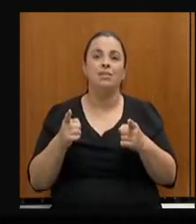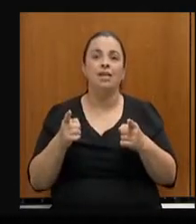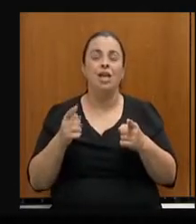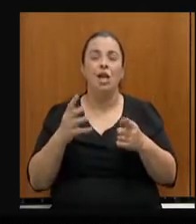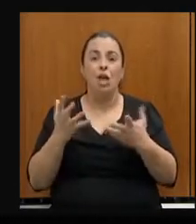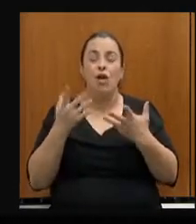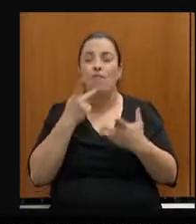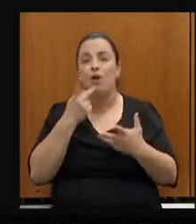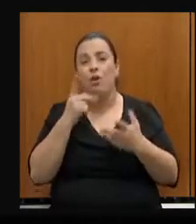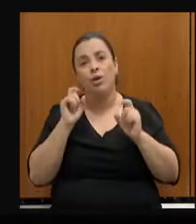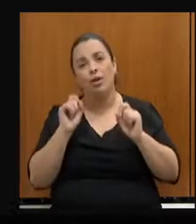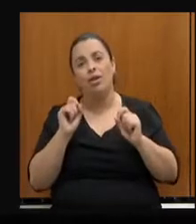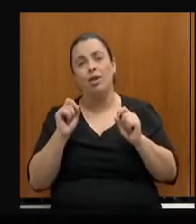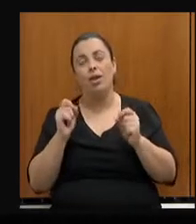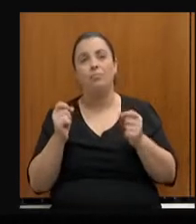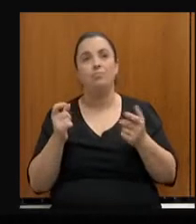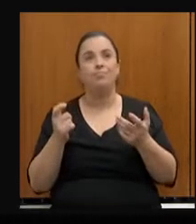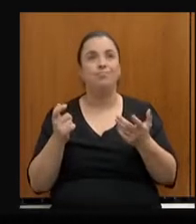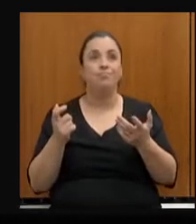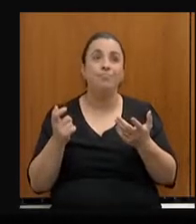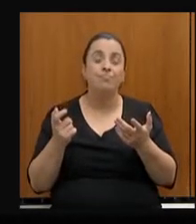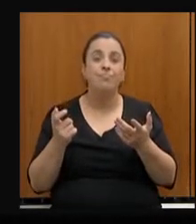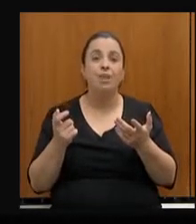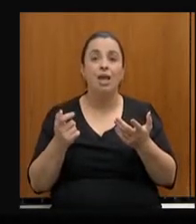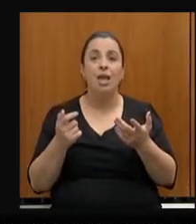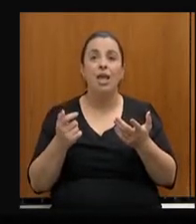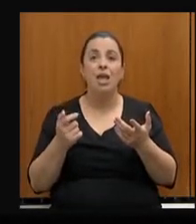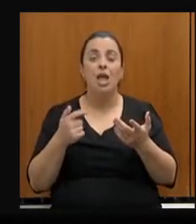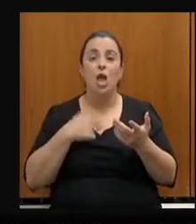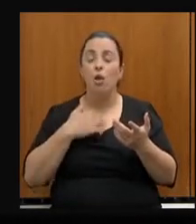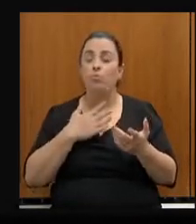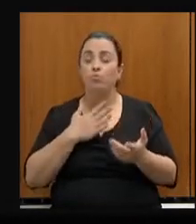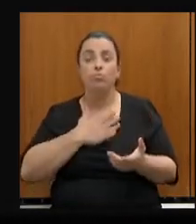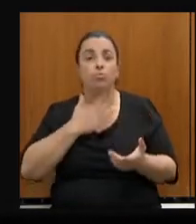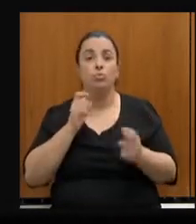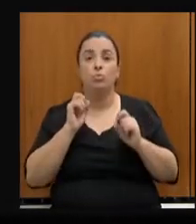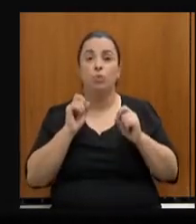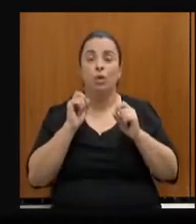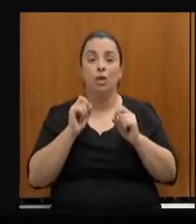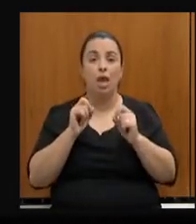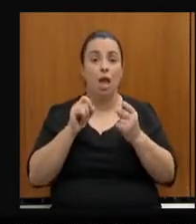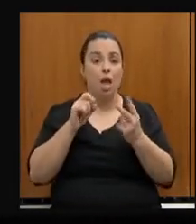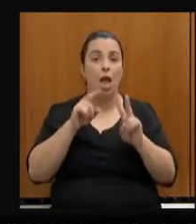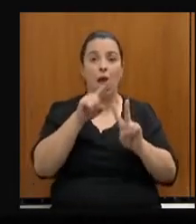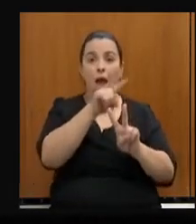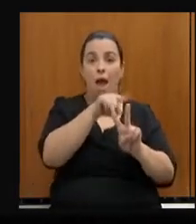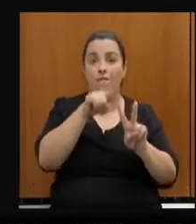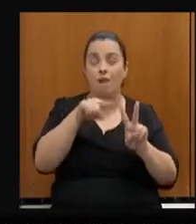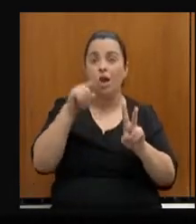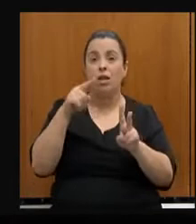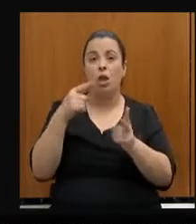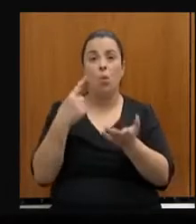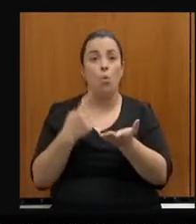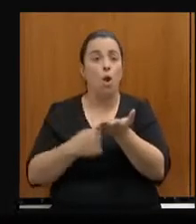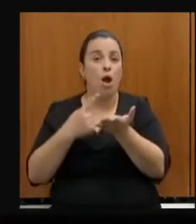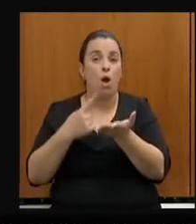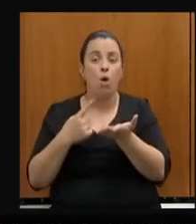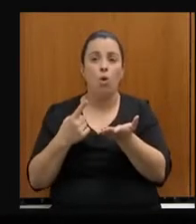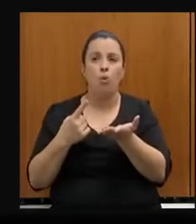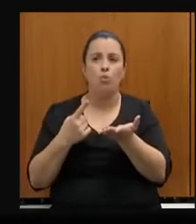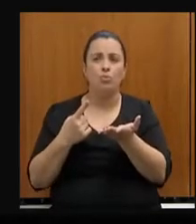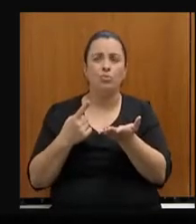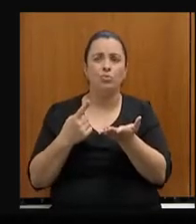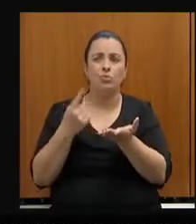assustado ditado de ver a pouco investimento do acordar valho as questões ambientais no nosso estado